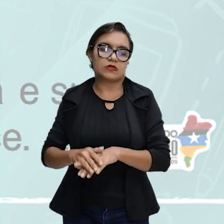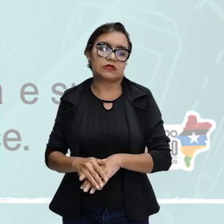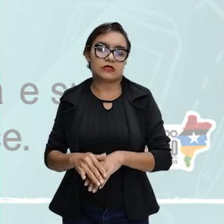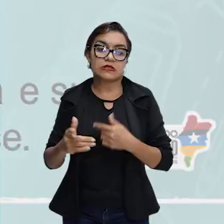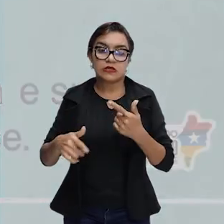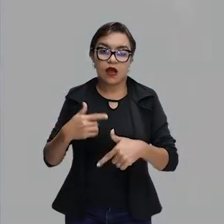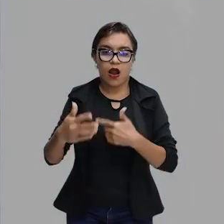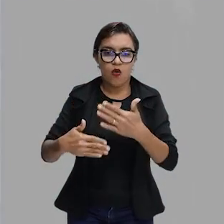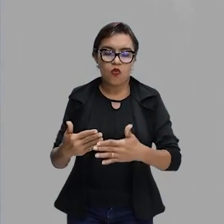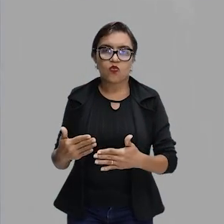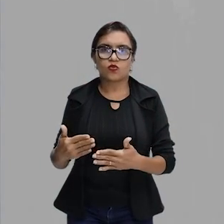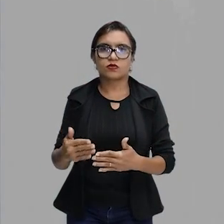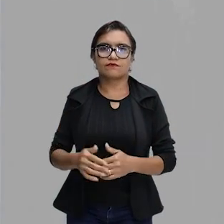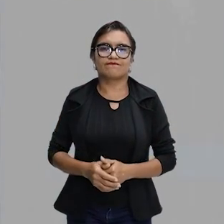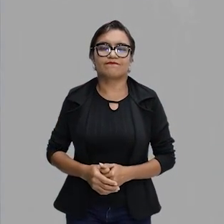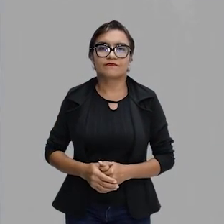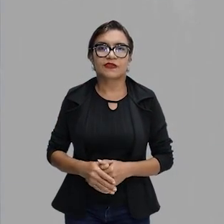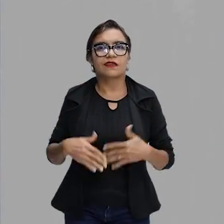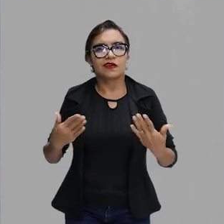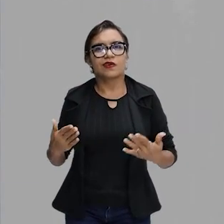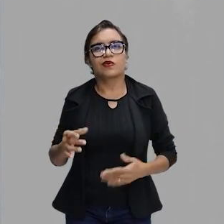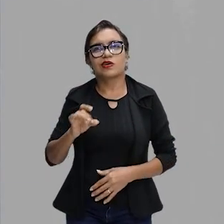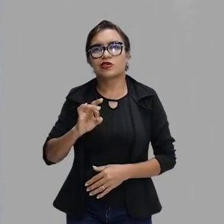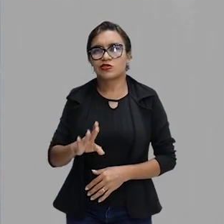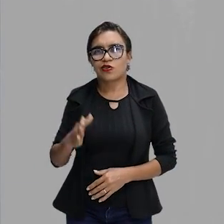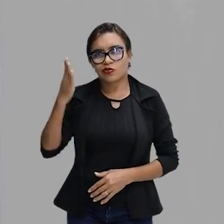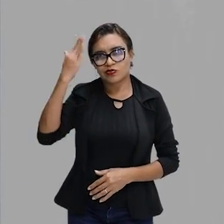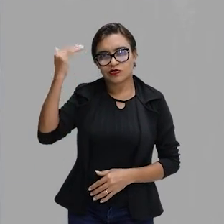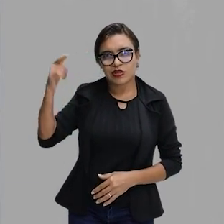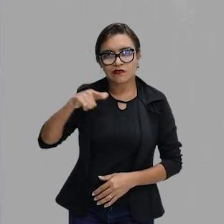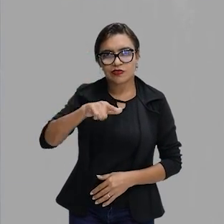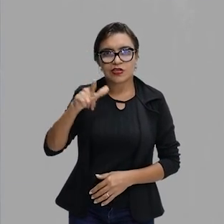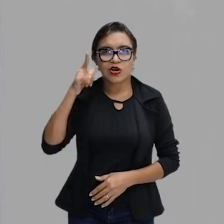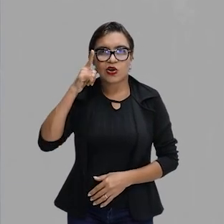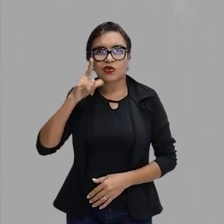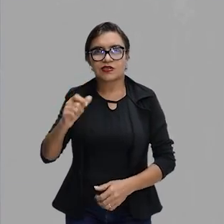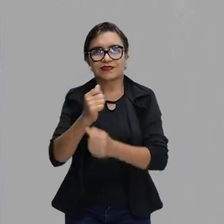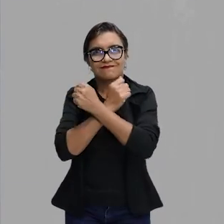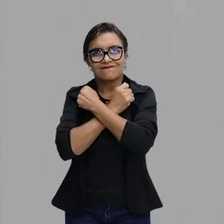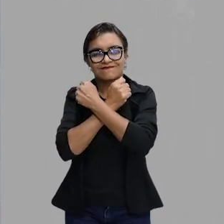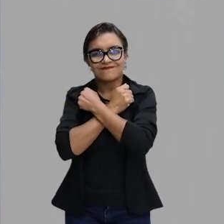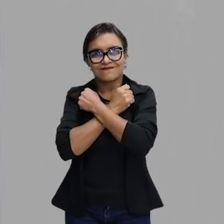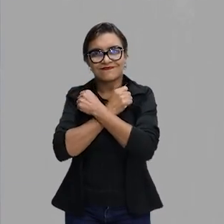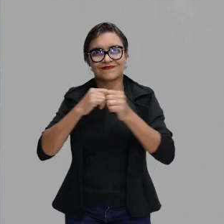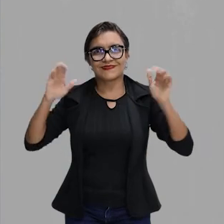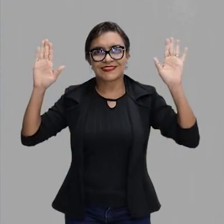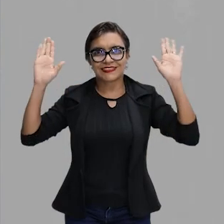altamente mecanizada. Beleza? Então é isso, galera. Só sucesso. Abraço a todos. Tamo junto.